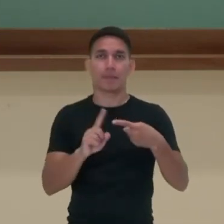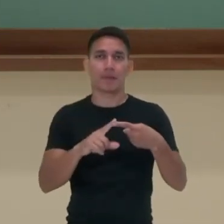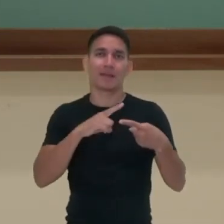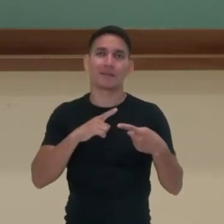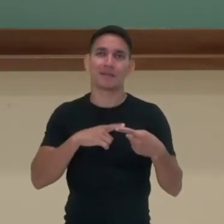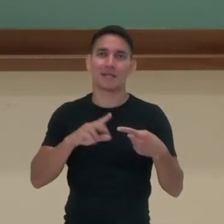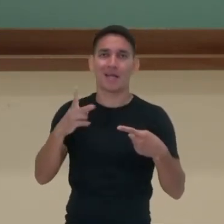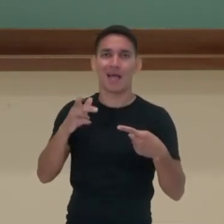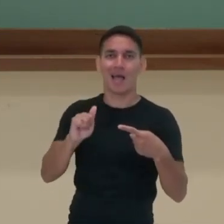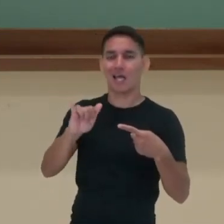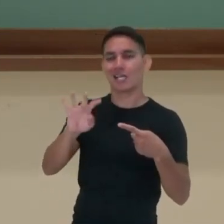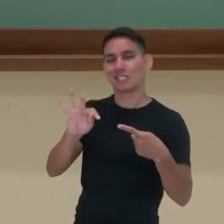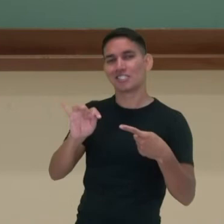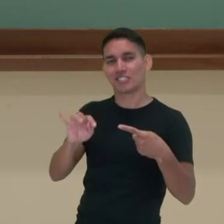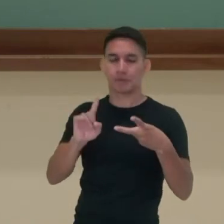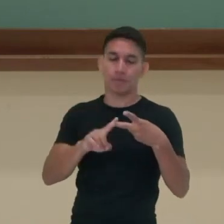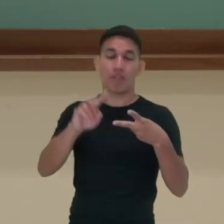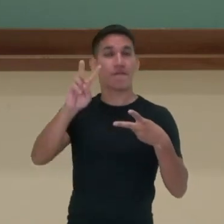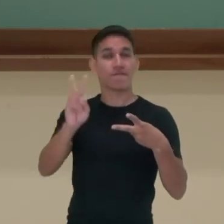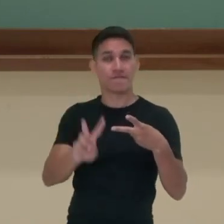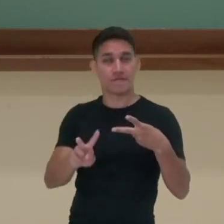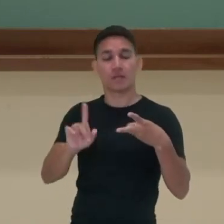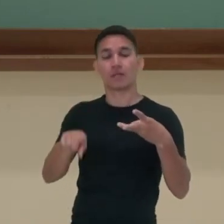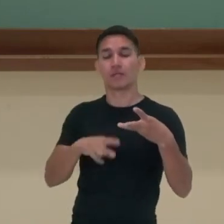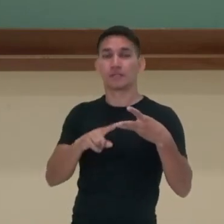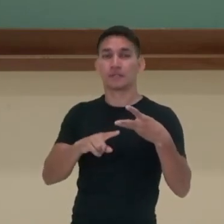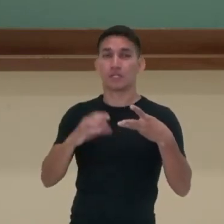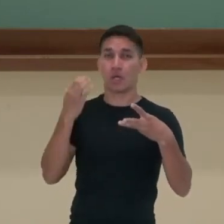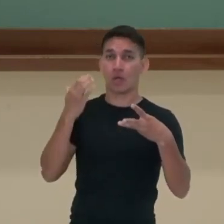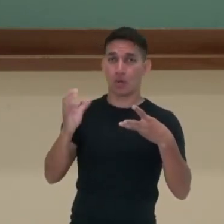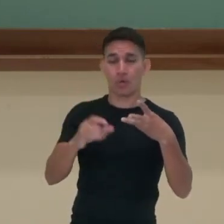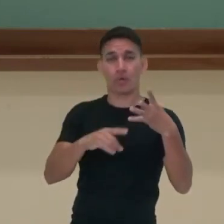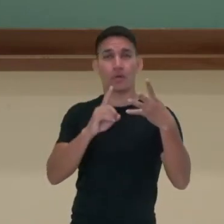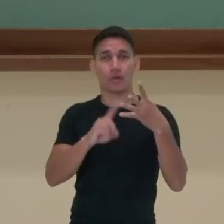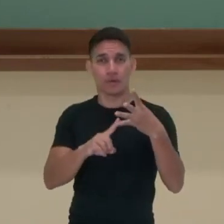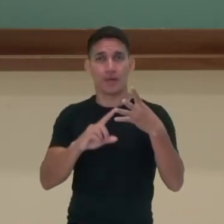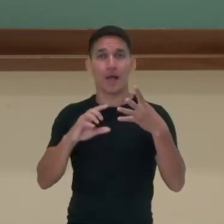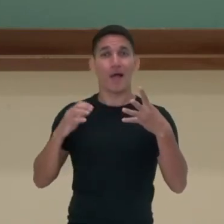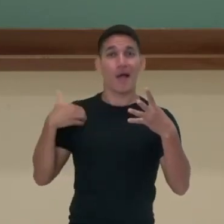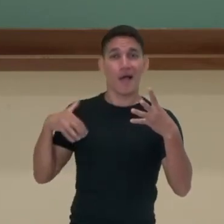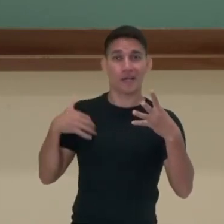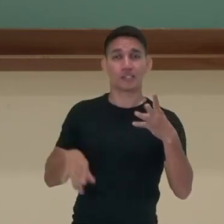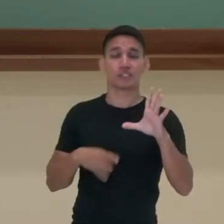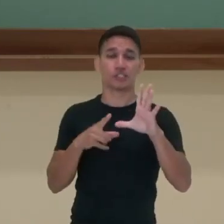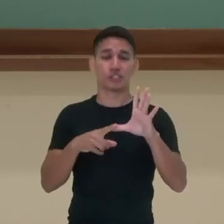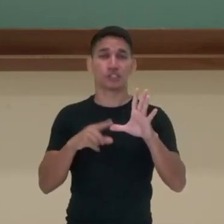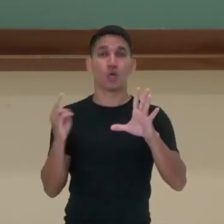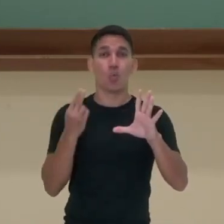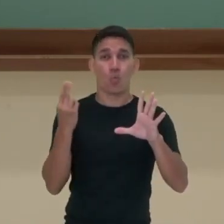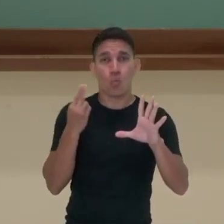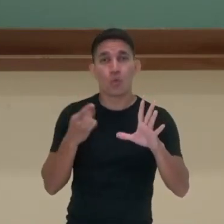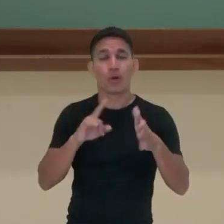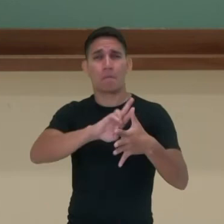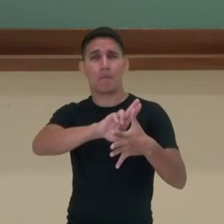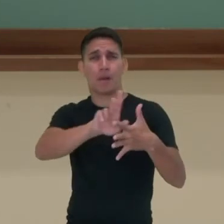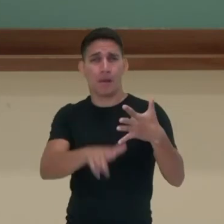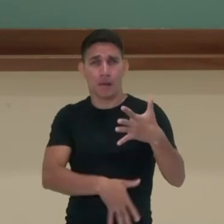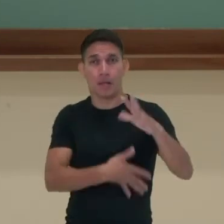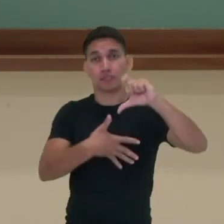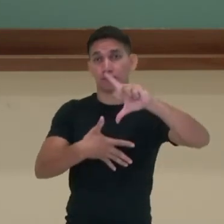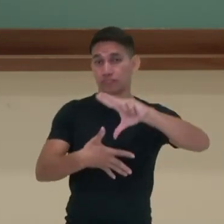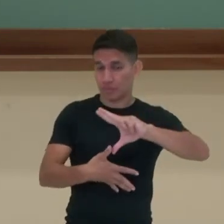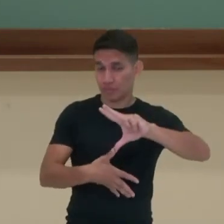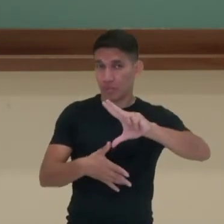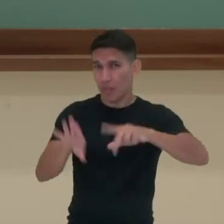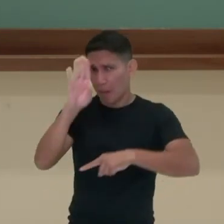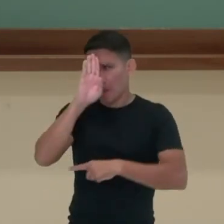os haitianos, os venezuelanos, colombianos, argentinos, uruguaios, dentre outros. Vamos